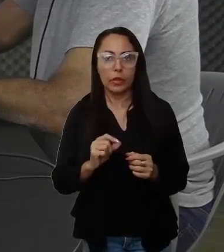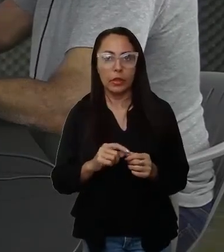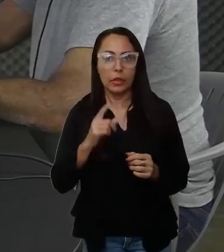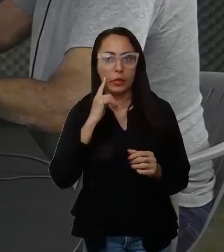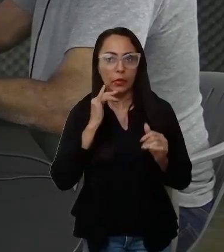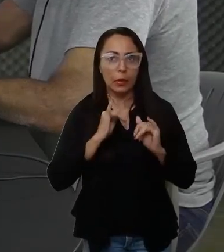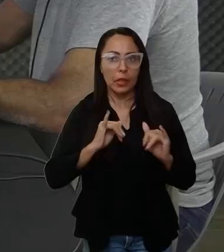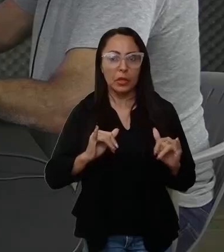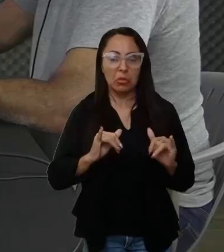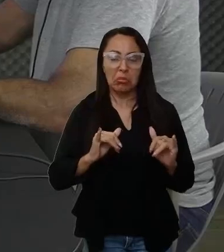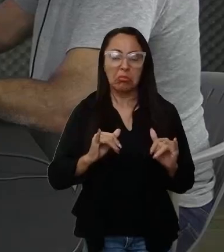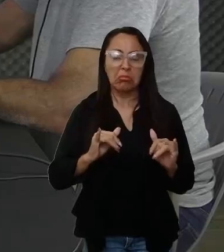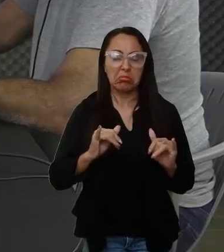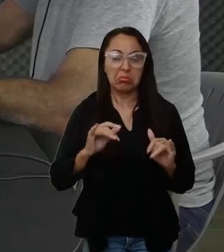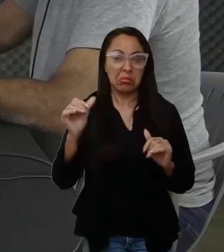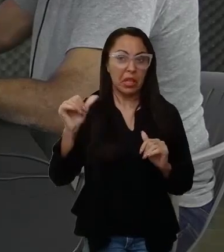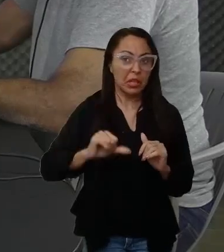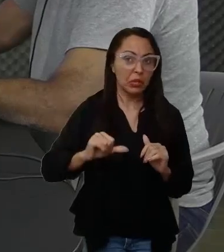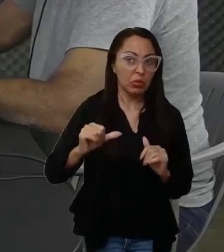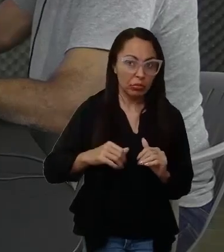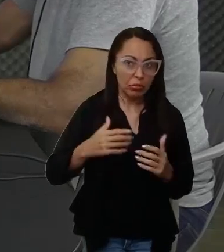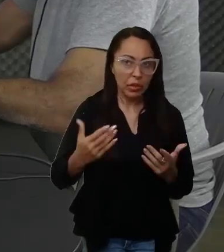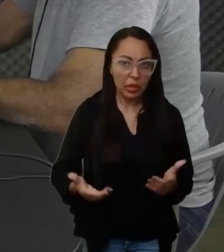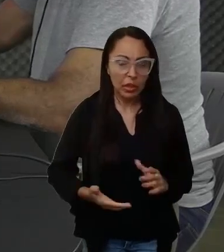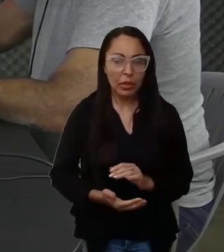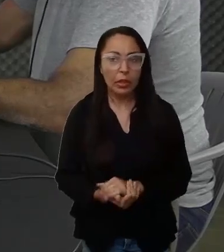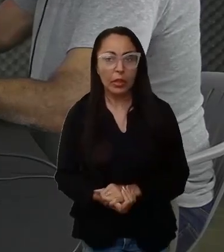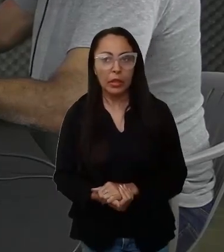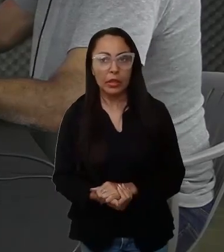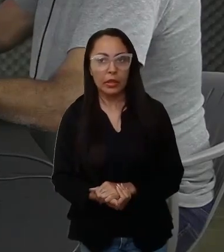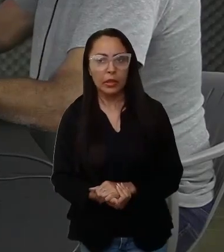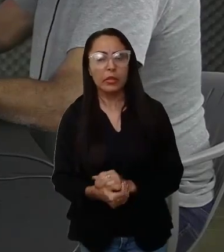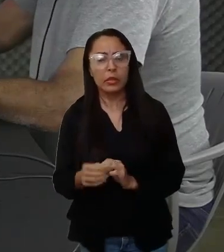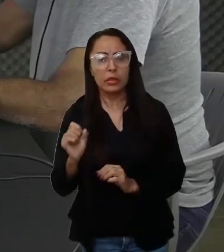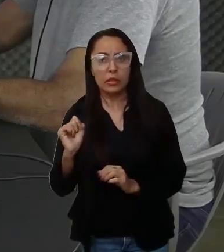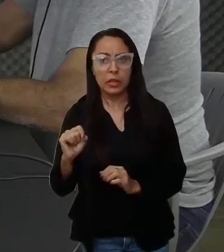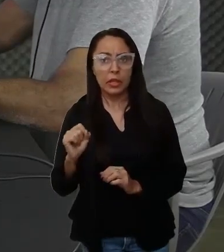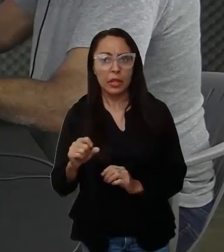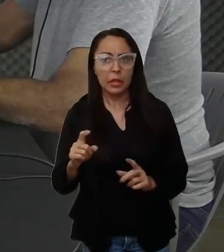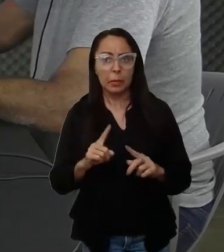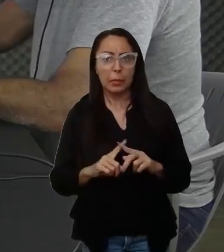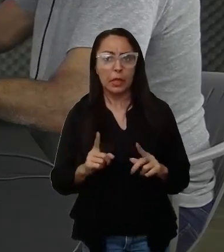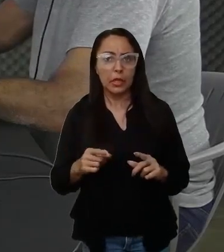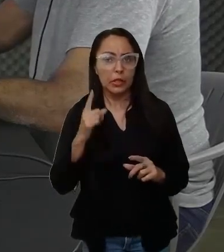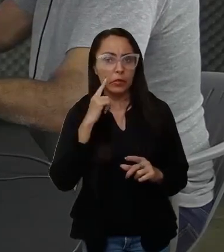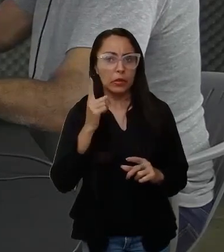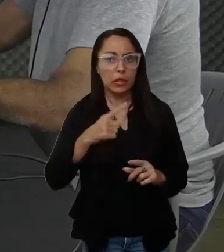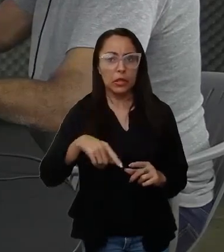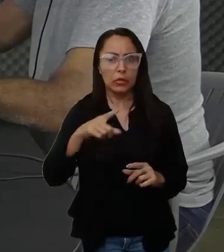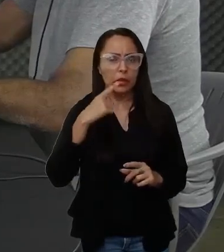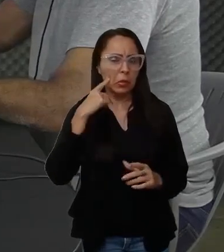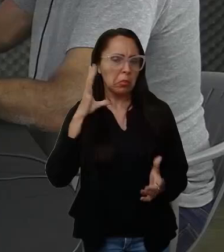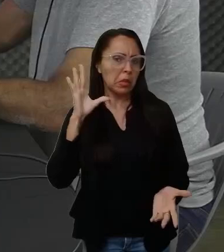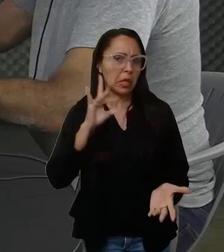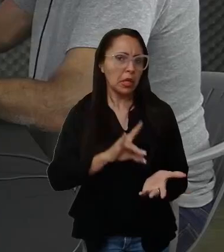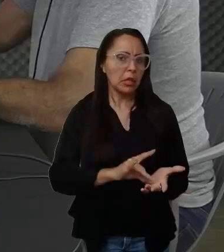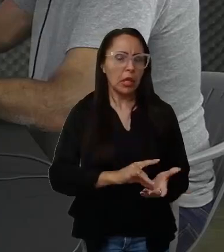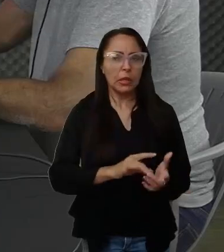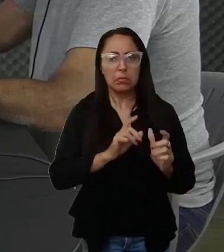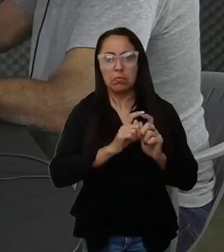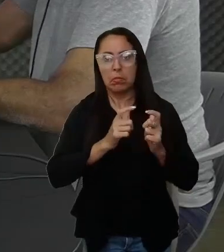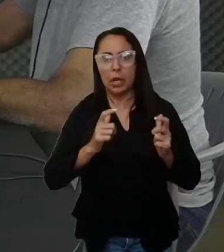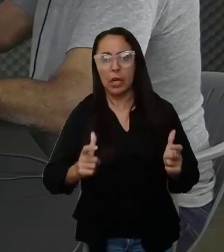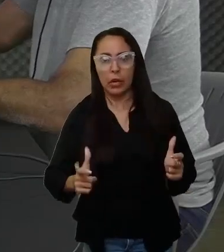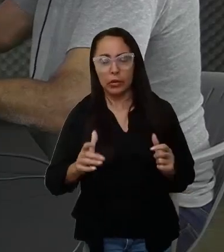pobre. Essa informação mais pobre vai servir? Vai, mas você não vai ter uma aplicabilidade maior da sua